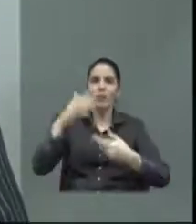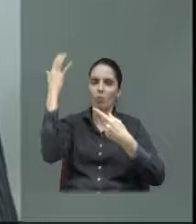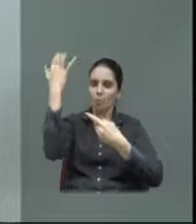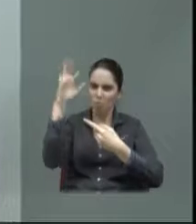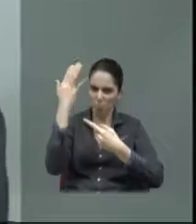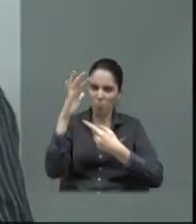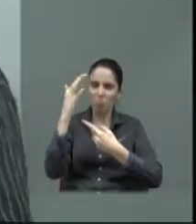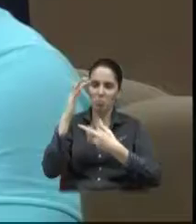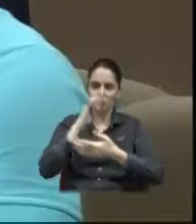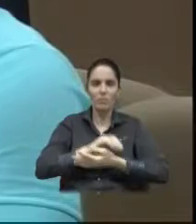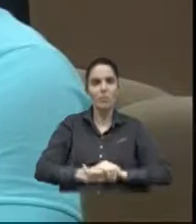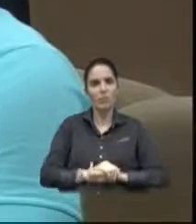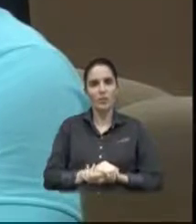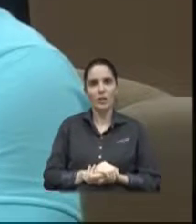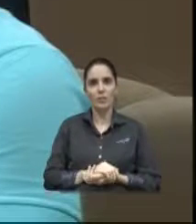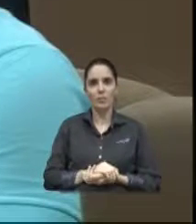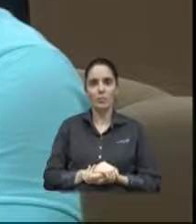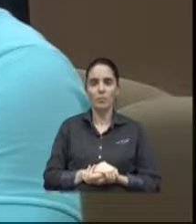viu?